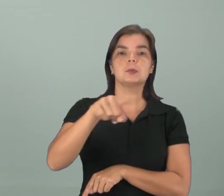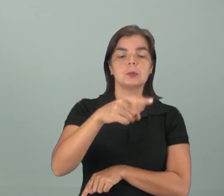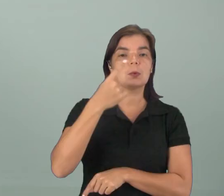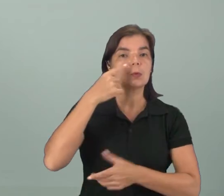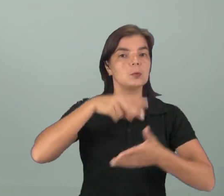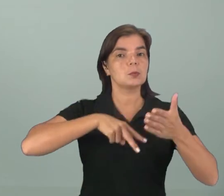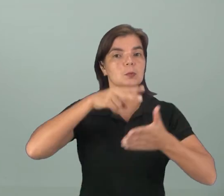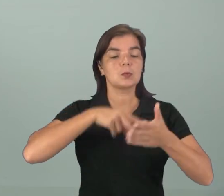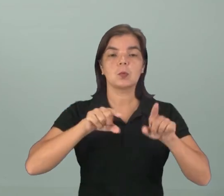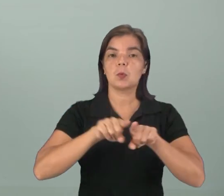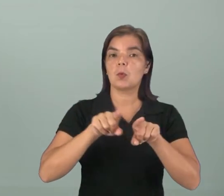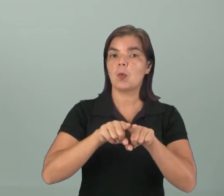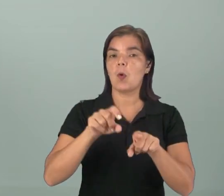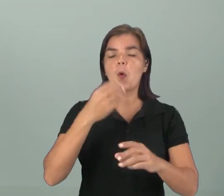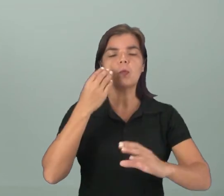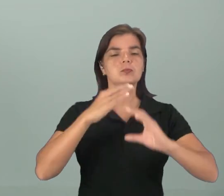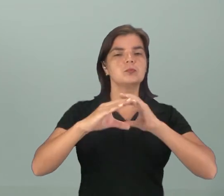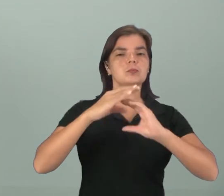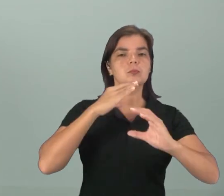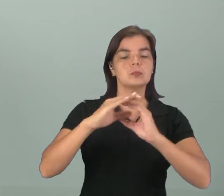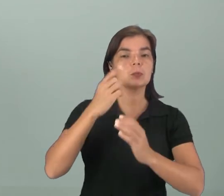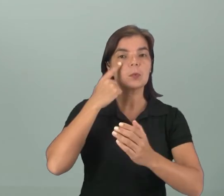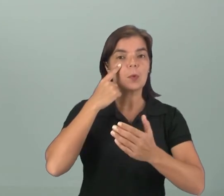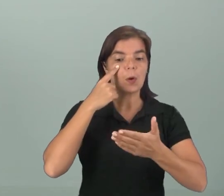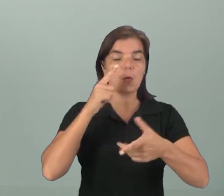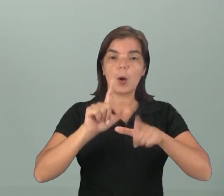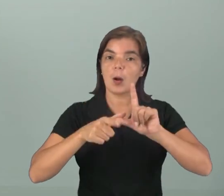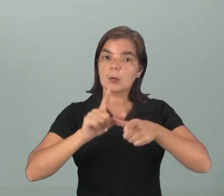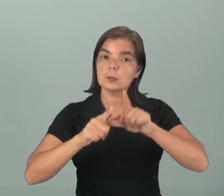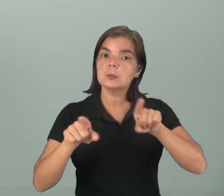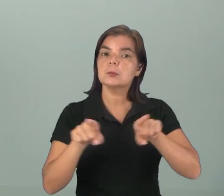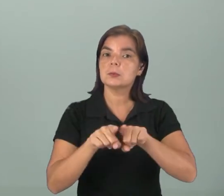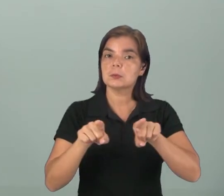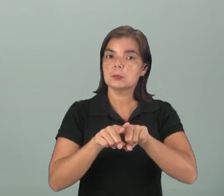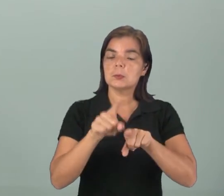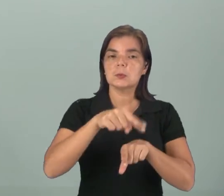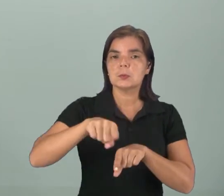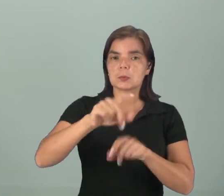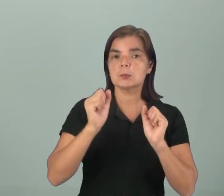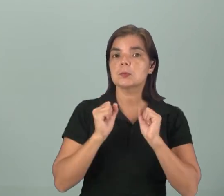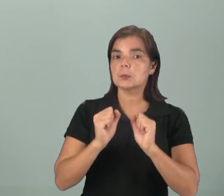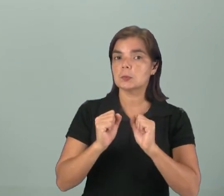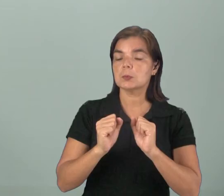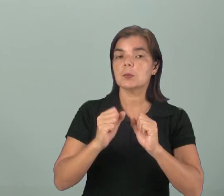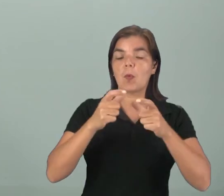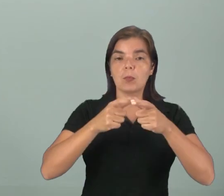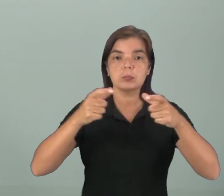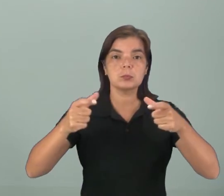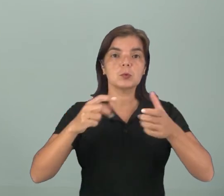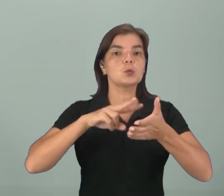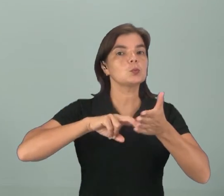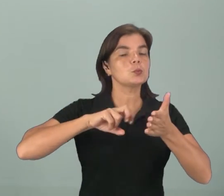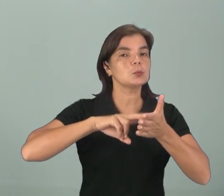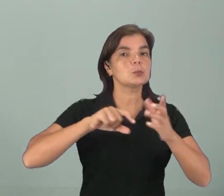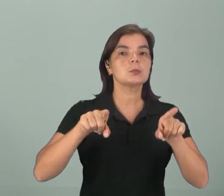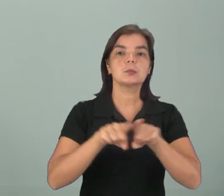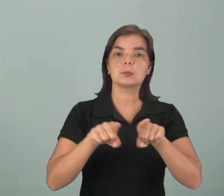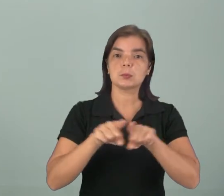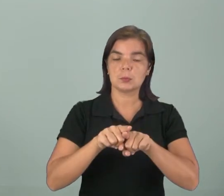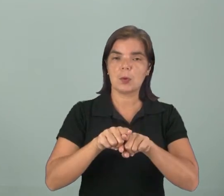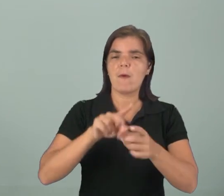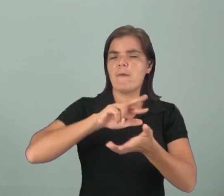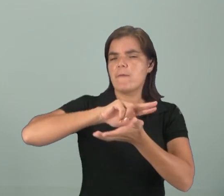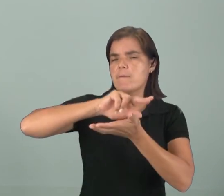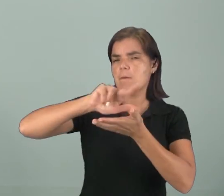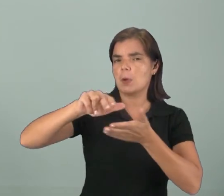né? Ou mesmo ouvir músicas e acompanhar a letra, para que você possa ampliar o seu vocabulário, né? O leque